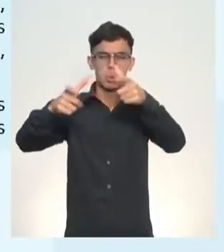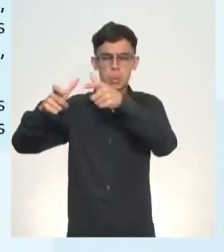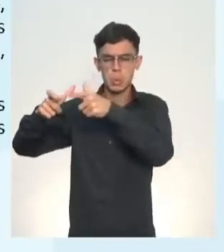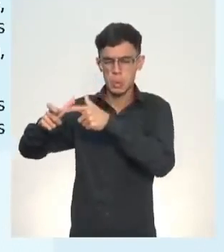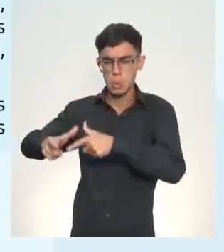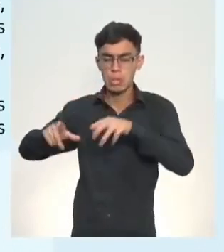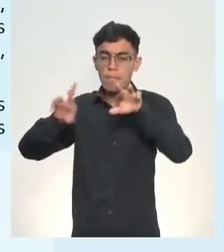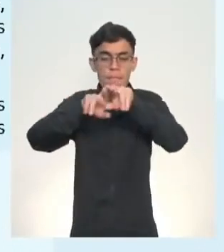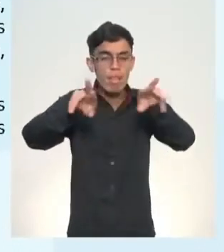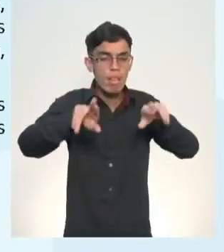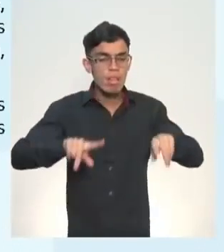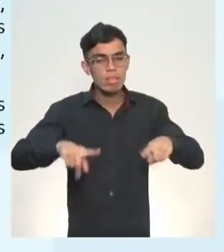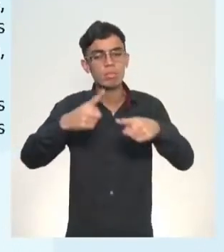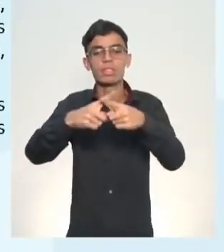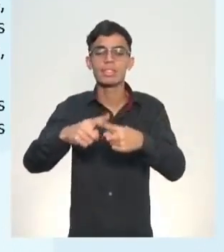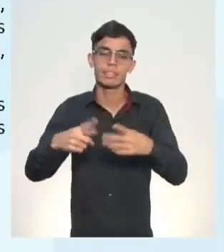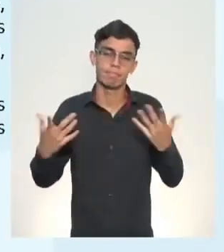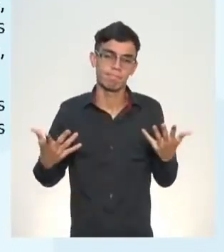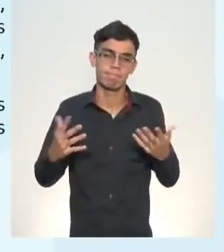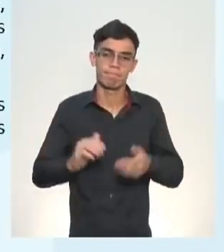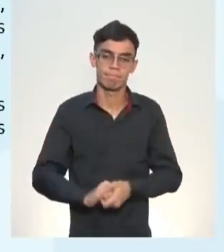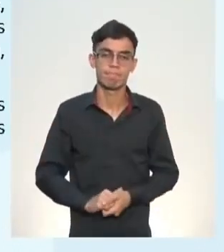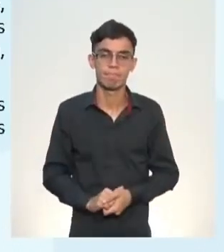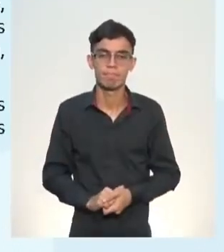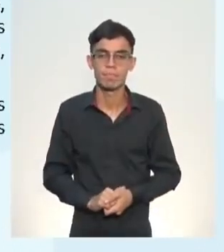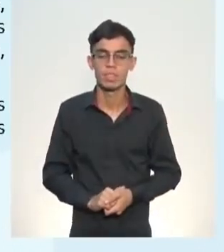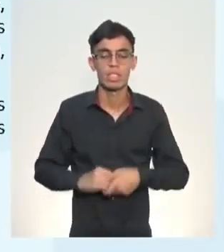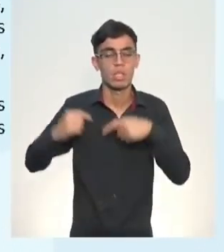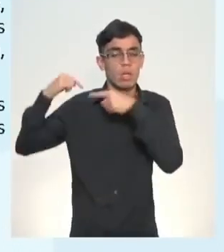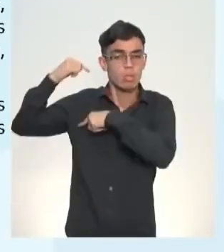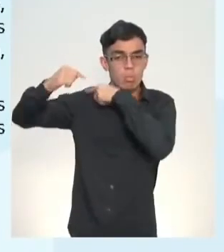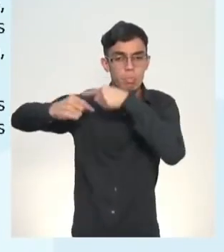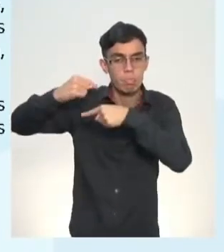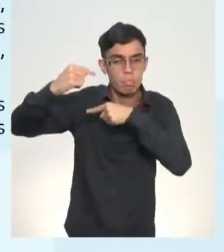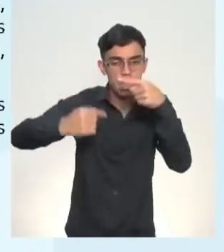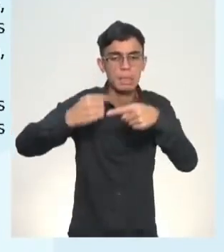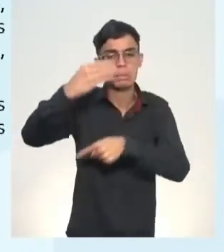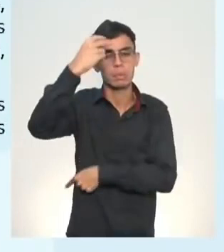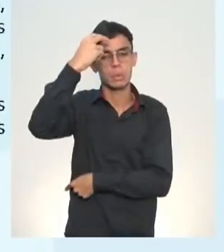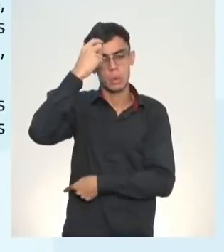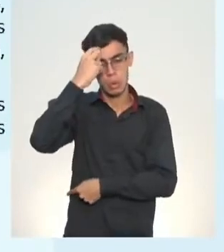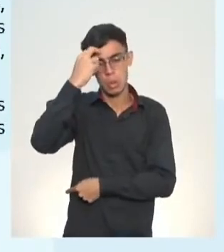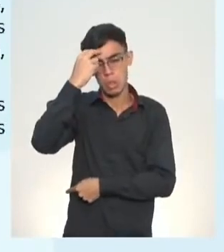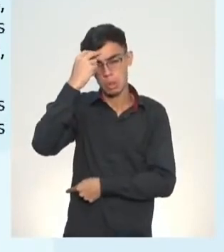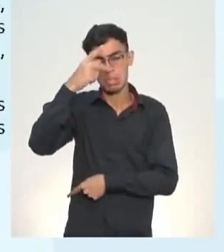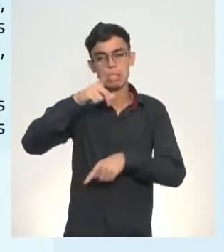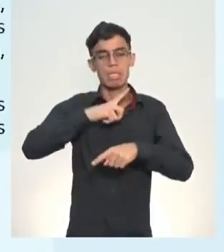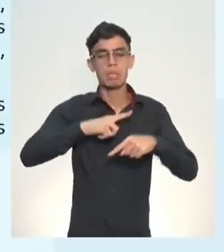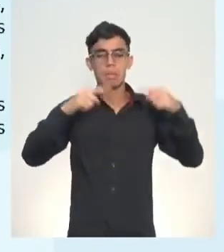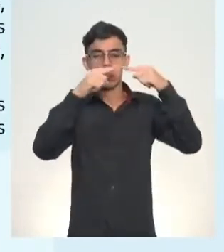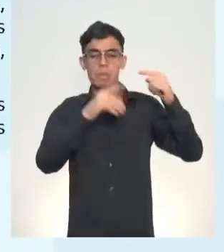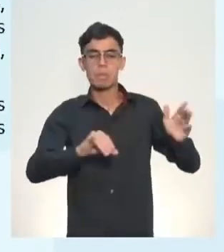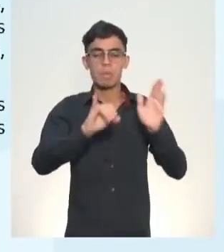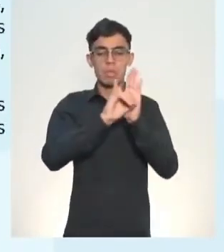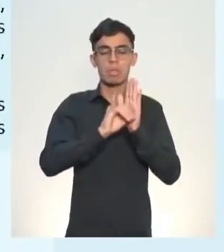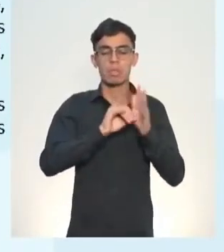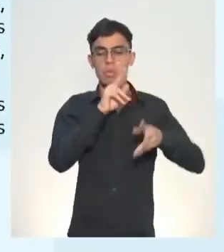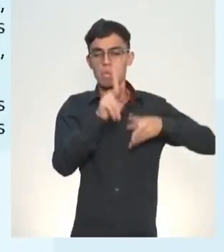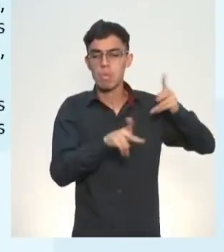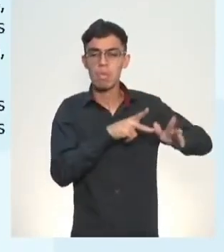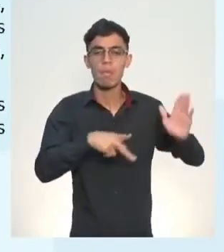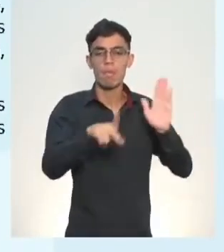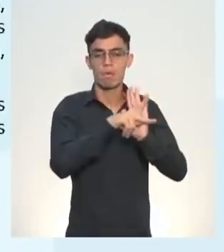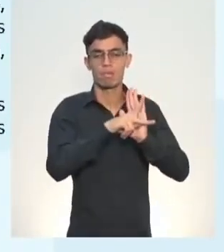quê? Porque justamente essa herança cultural, ela tem a ver também com a questão da identidade cultural do